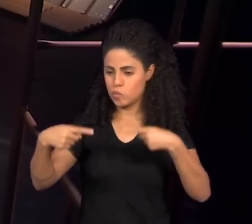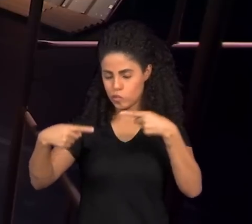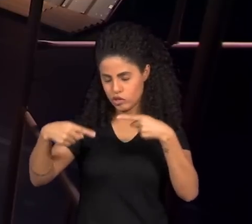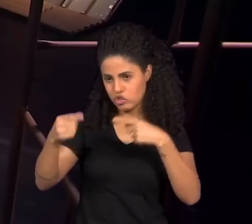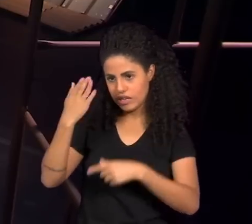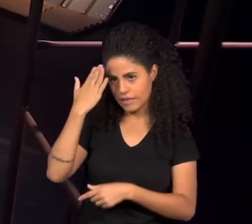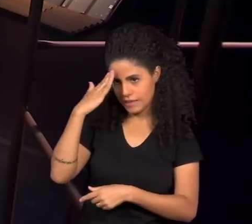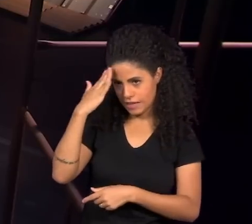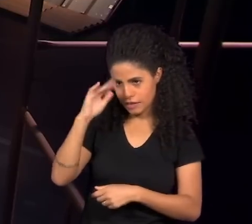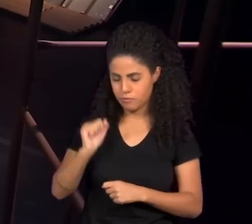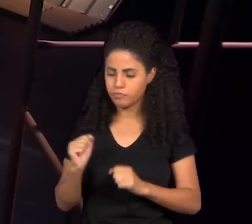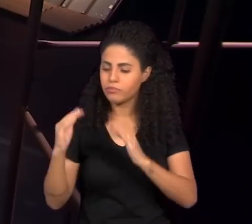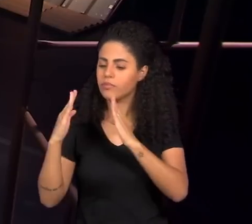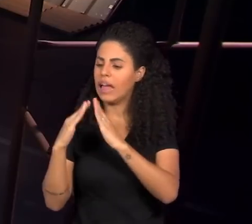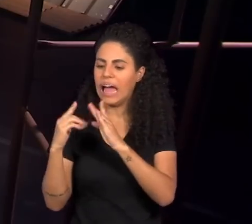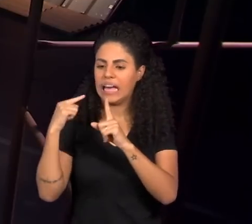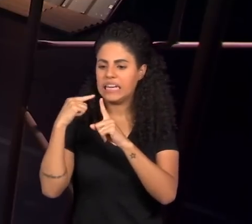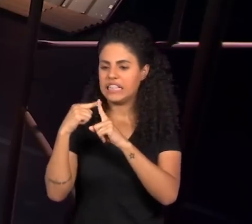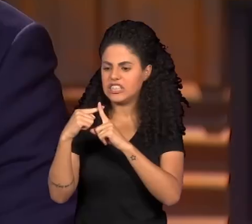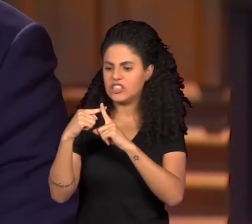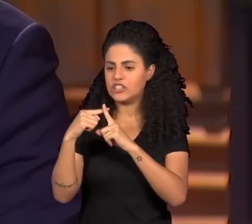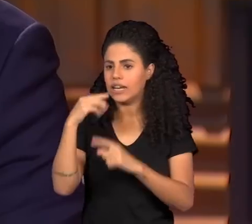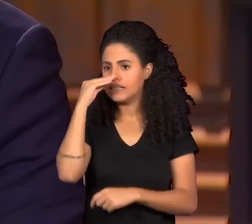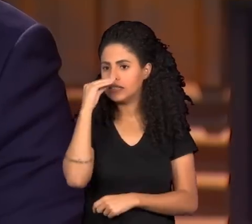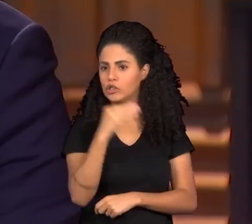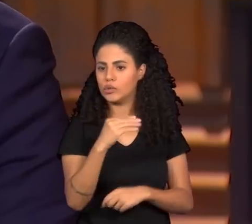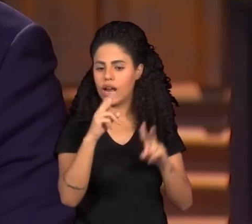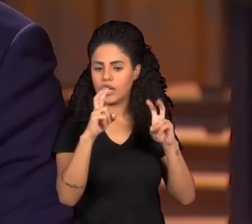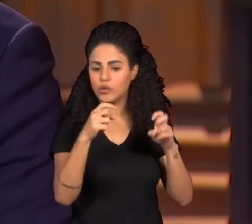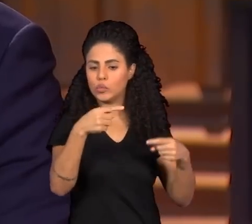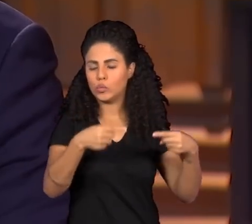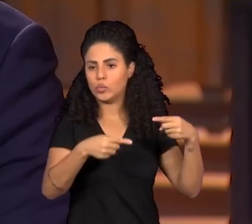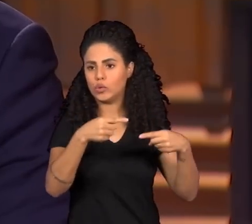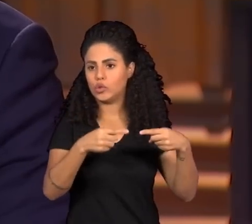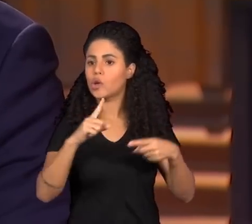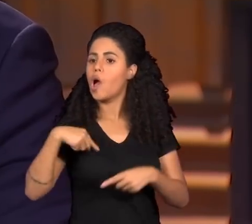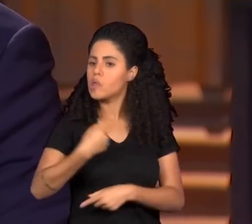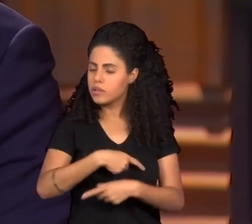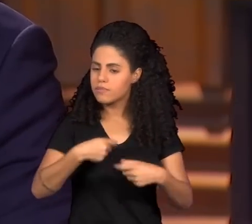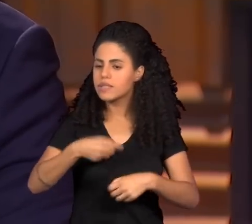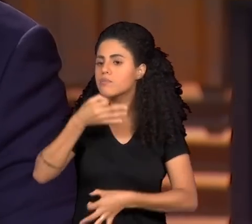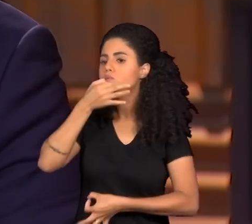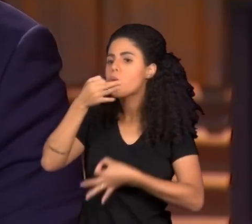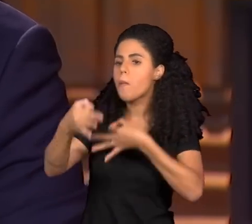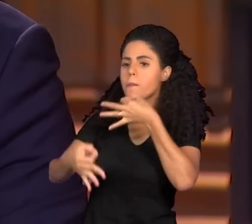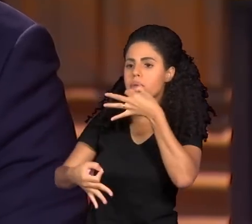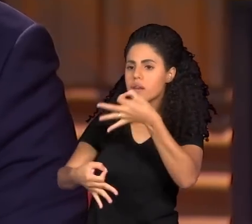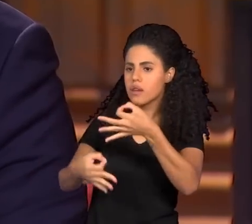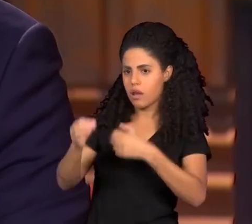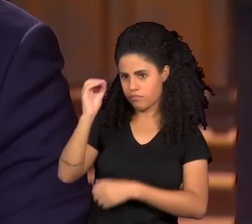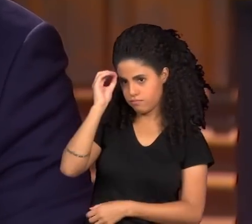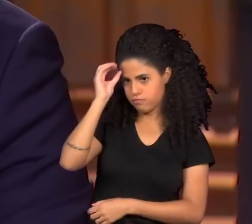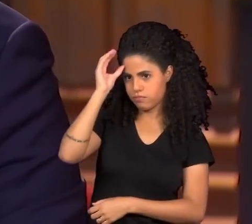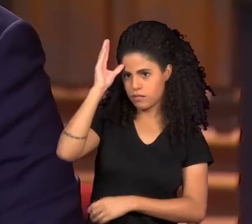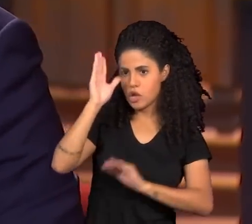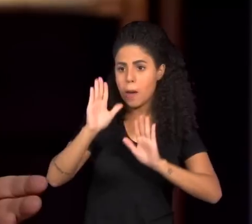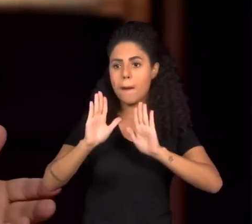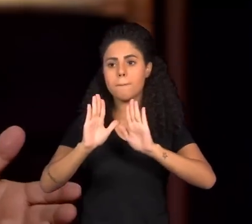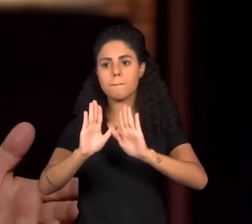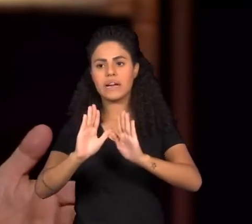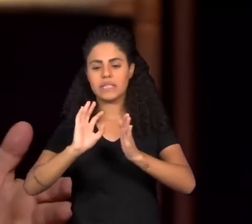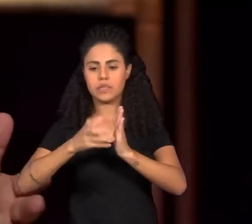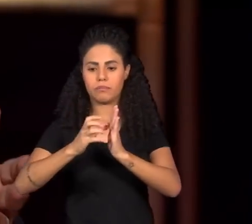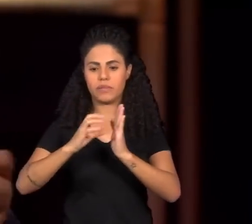como a igreja se esquivar da política. Nós somos formadores de opinião, mas nós temos que ser apartidários.